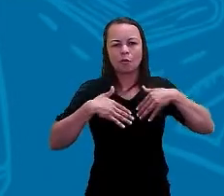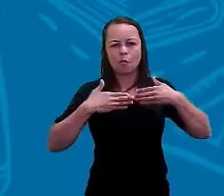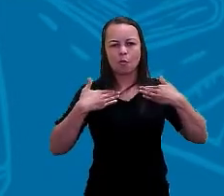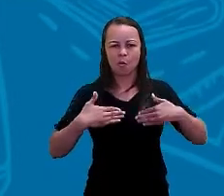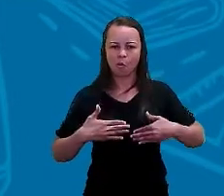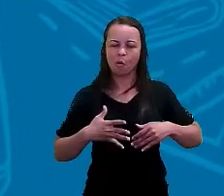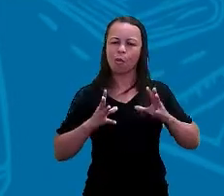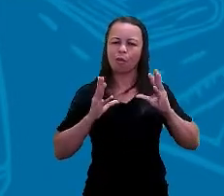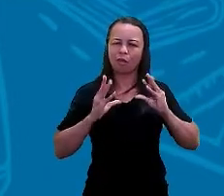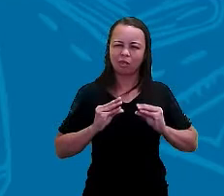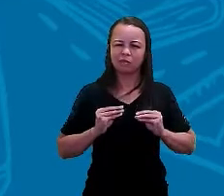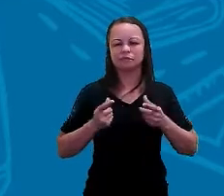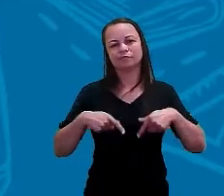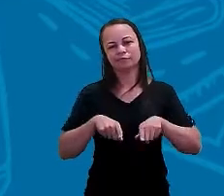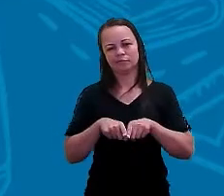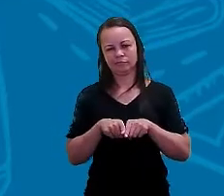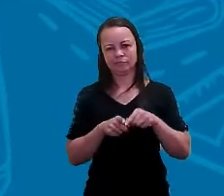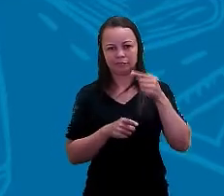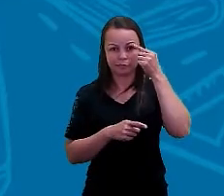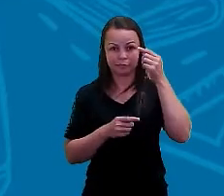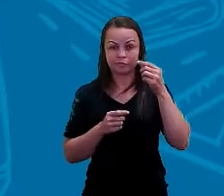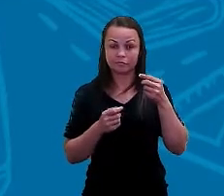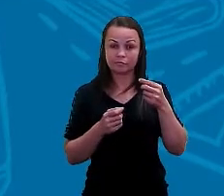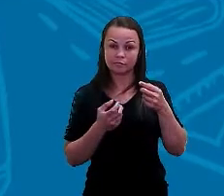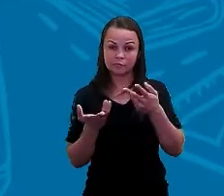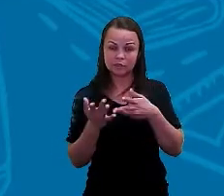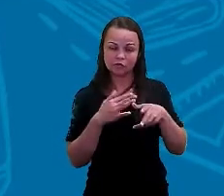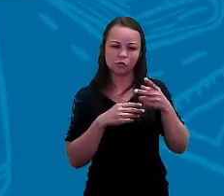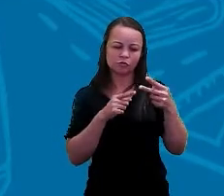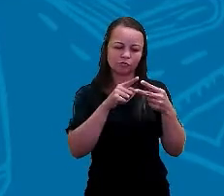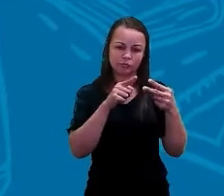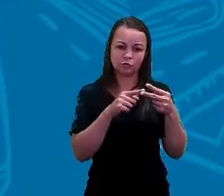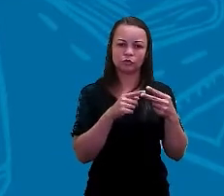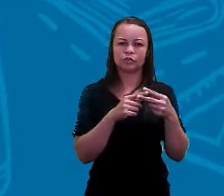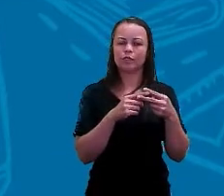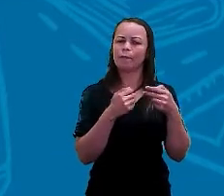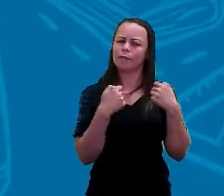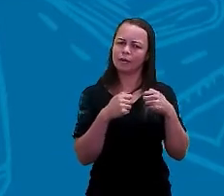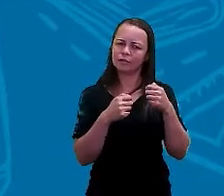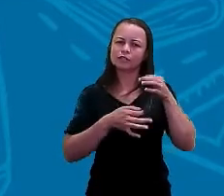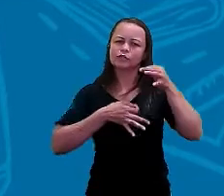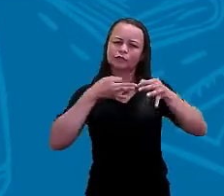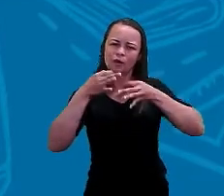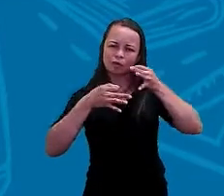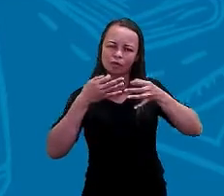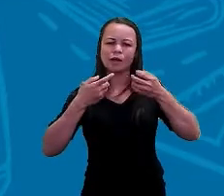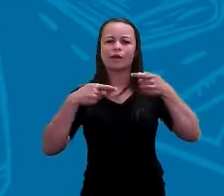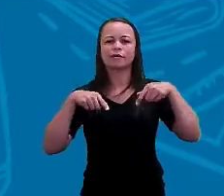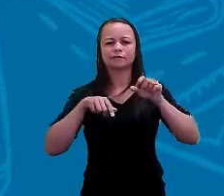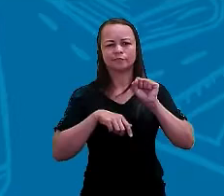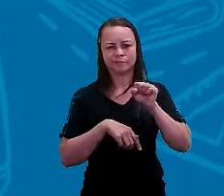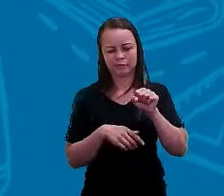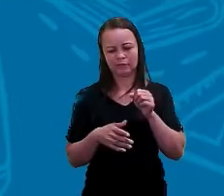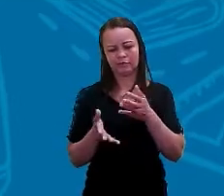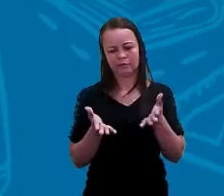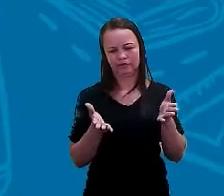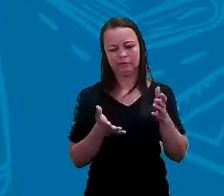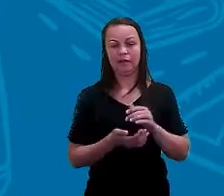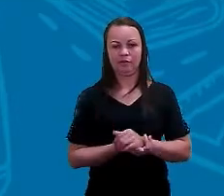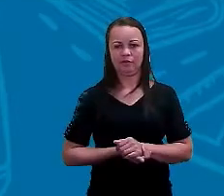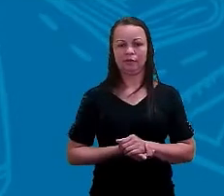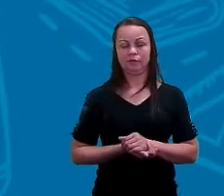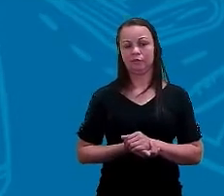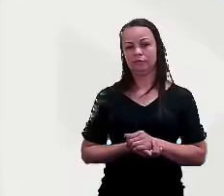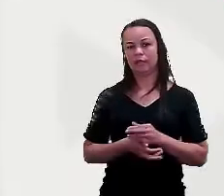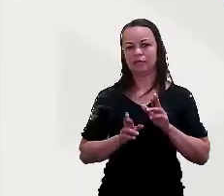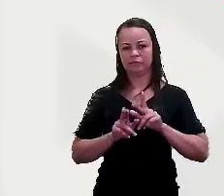essa ideia. São forças que fazem parte do mesmo universo e que tem que dialogar porque faz a diferença. E claro, já vou colocar